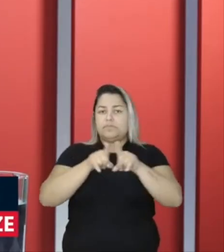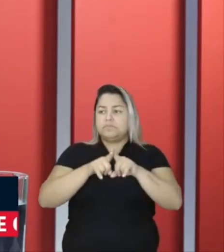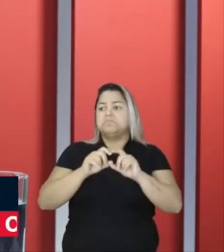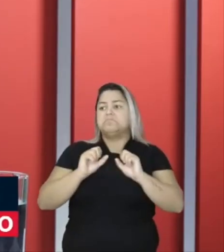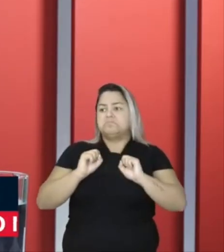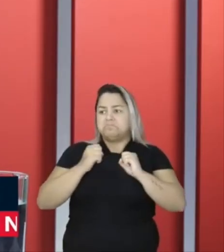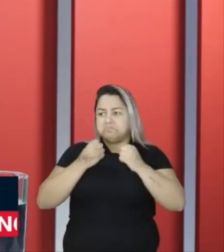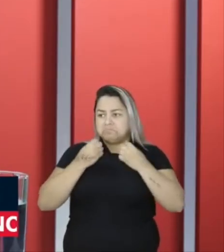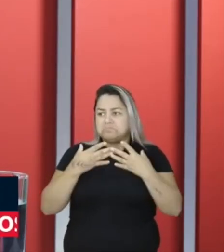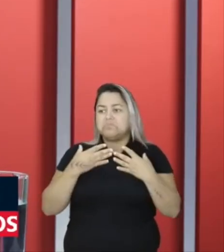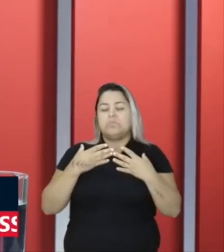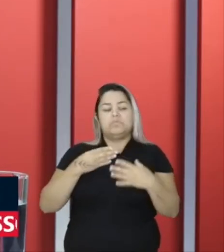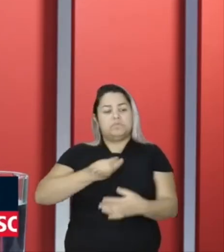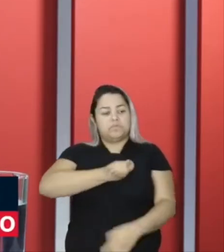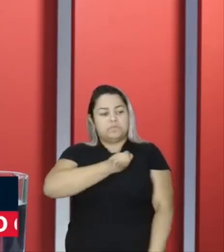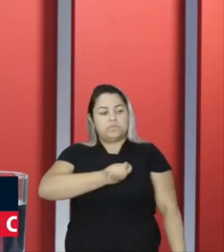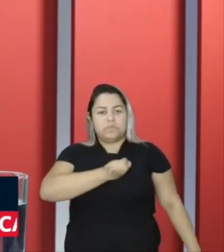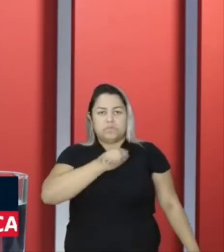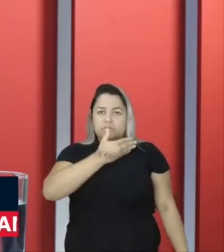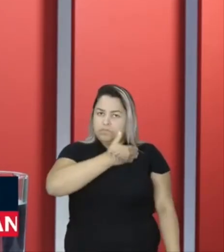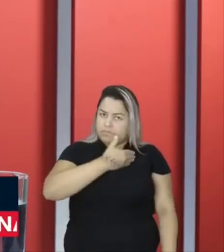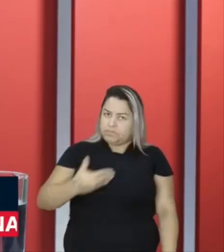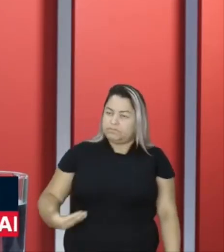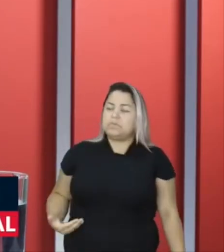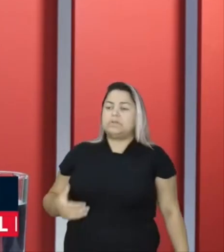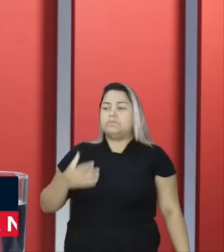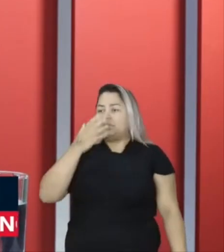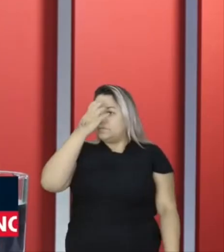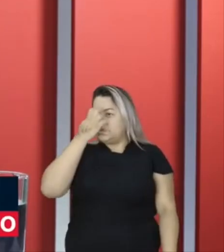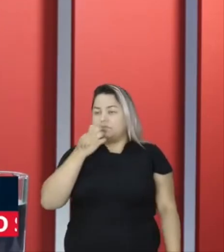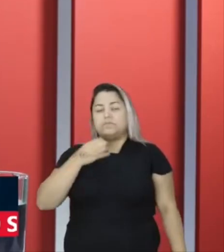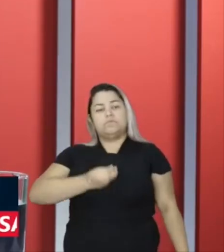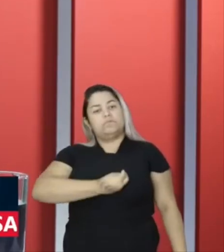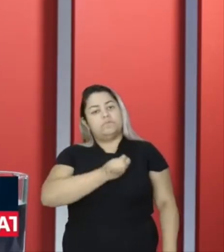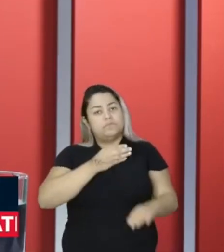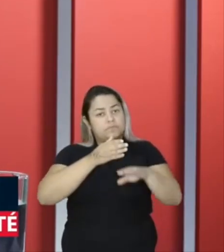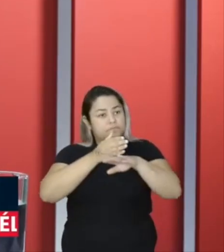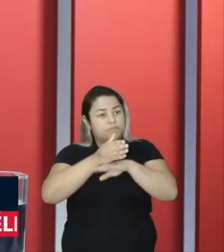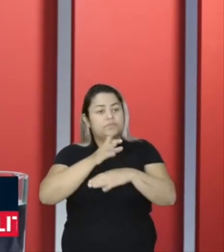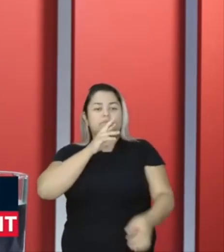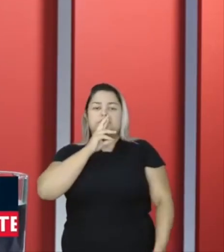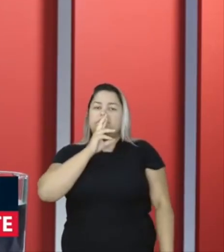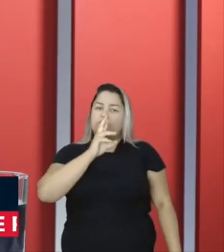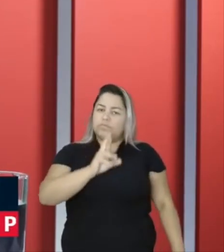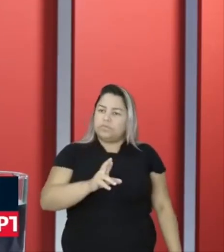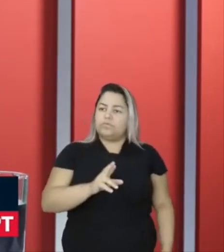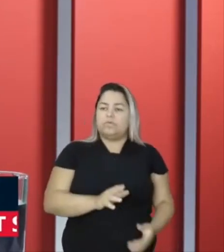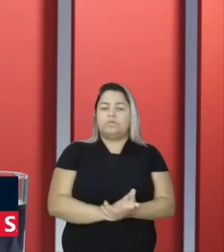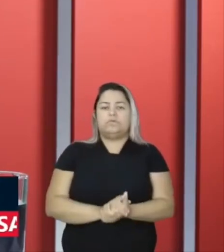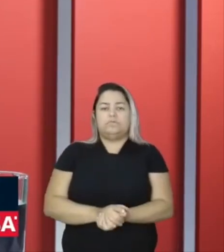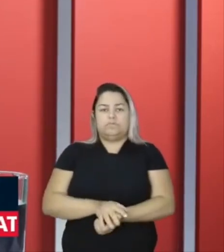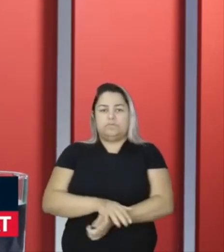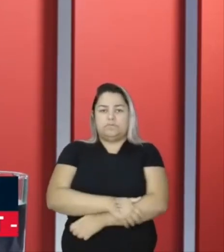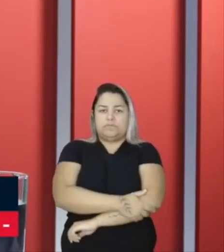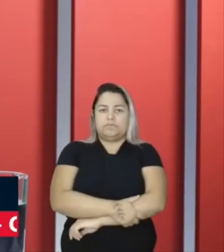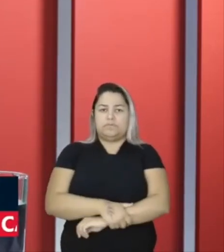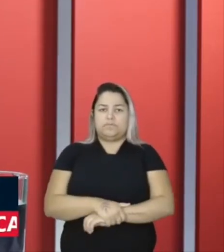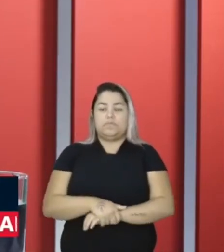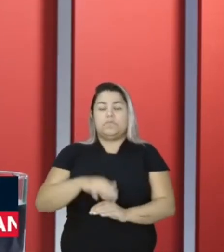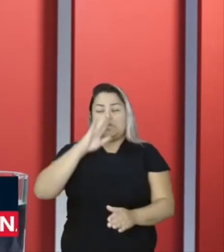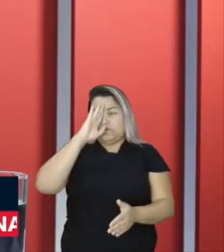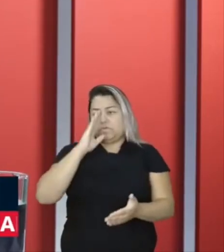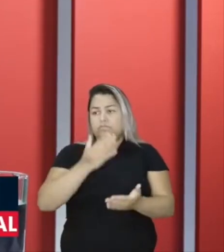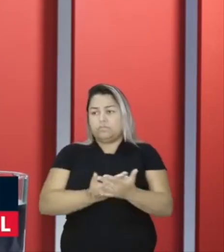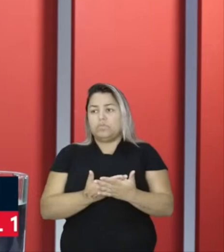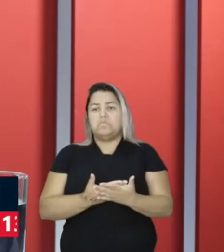participar, porque esse governo leva a sério a participação e responde, né? E respondeu, acredito, com um